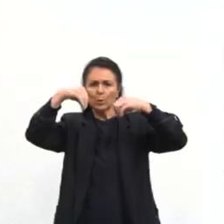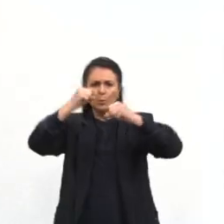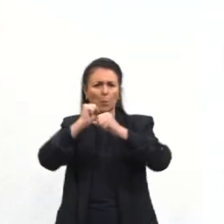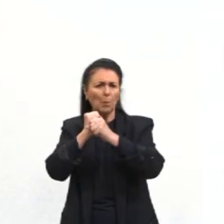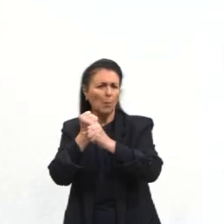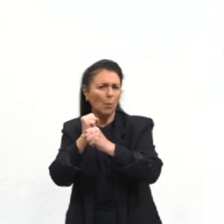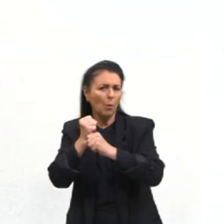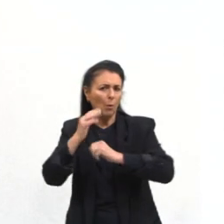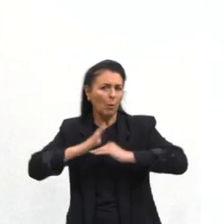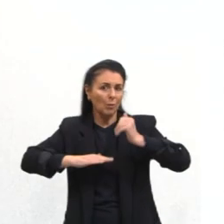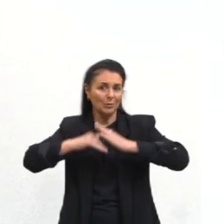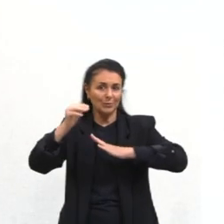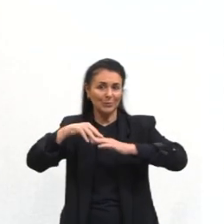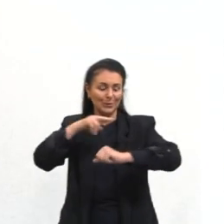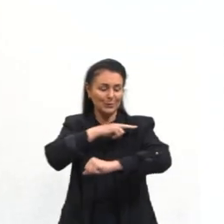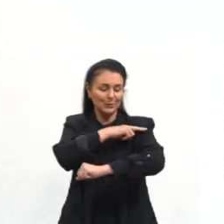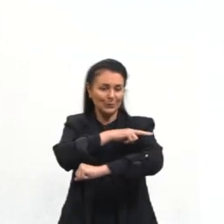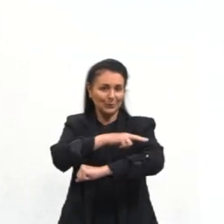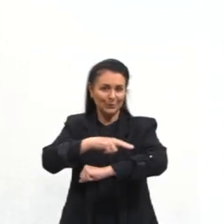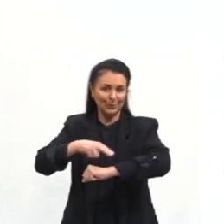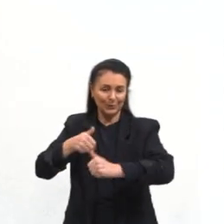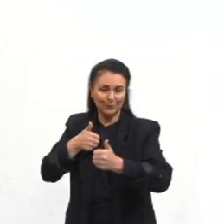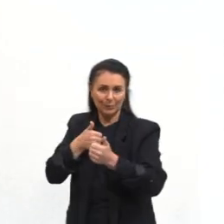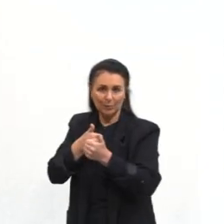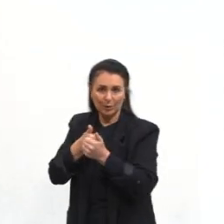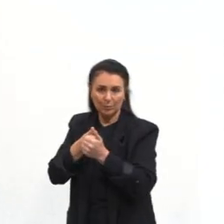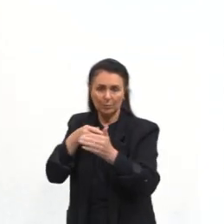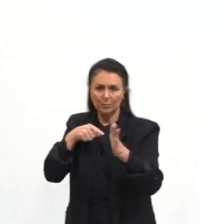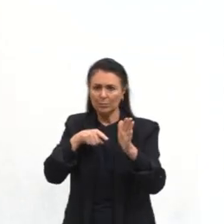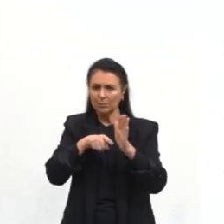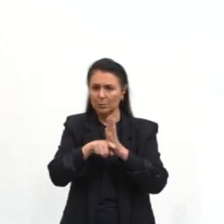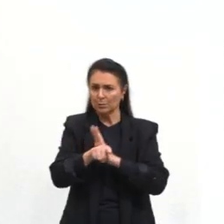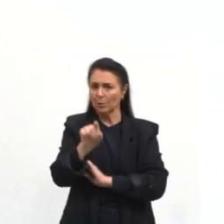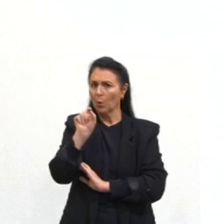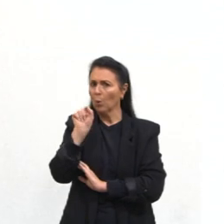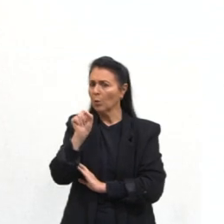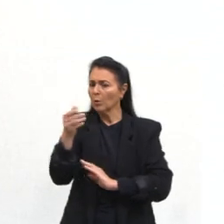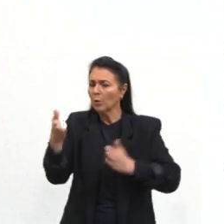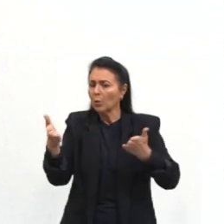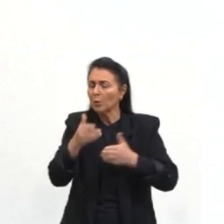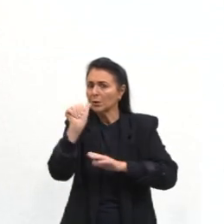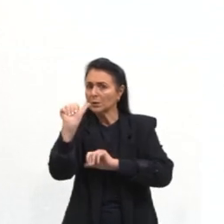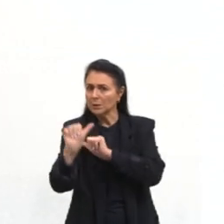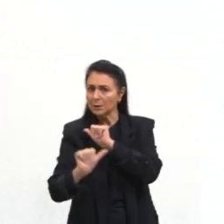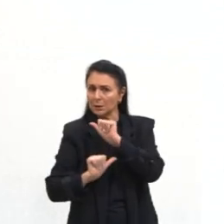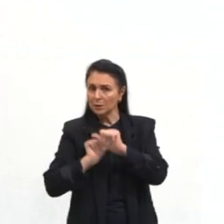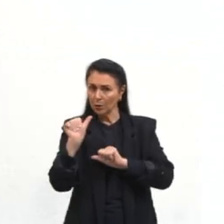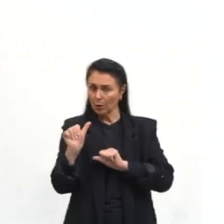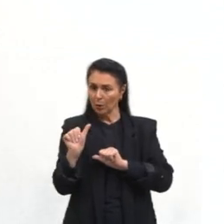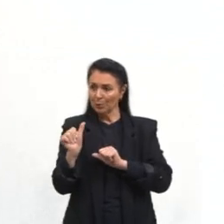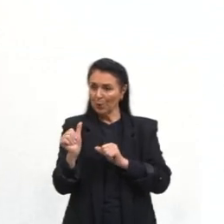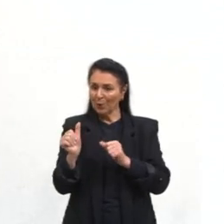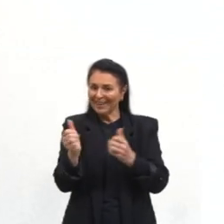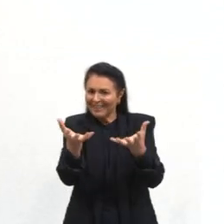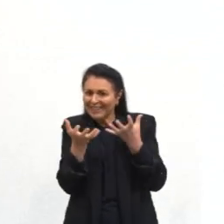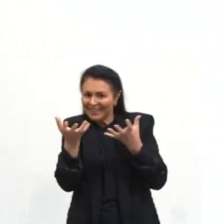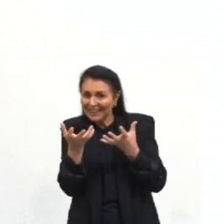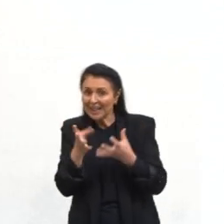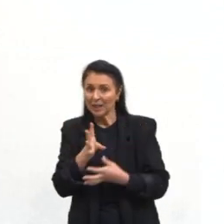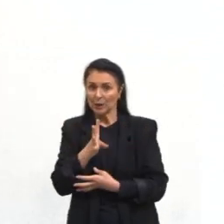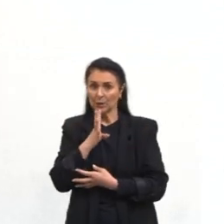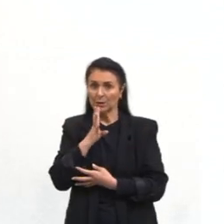do nilo a vamos lá a questão é o que hoje se transformou em atração turística